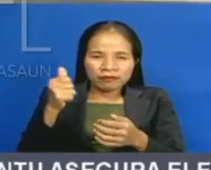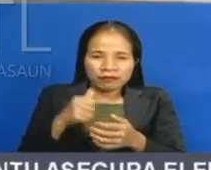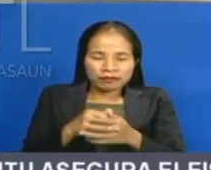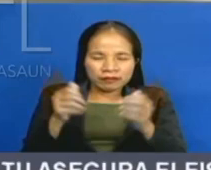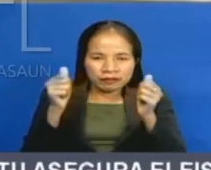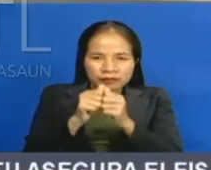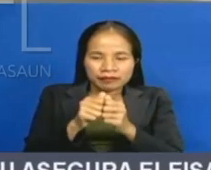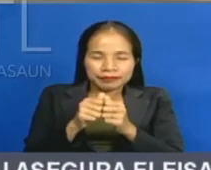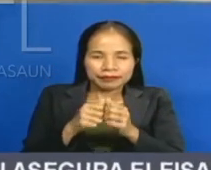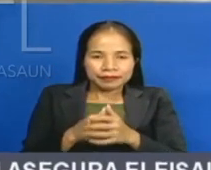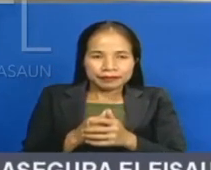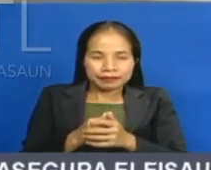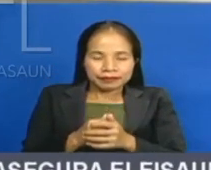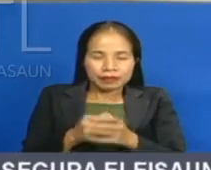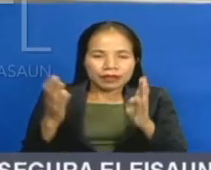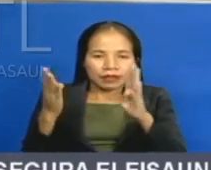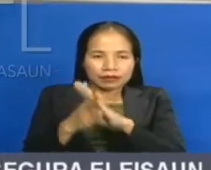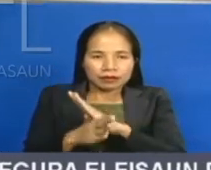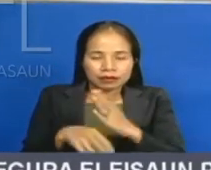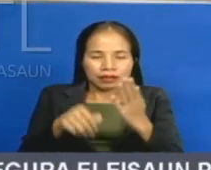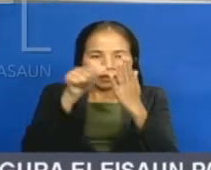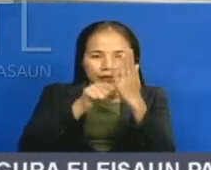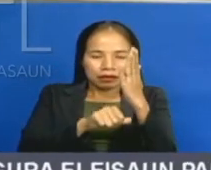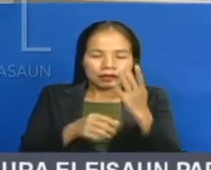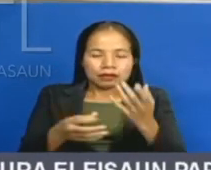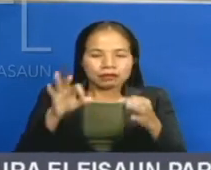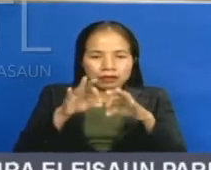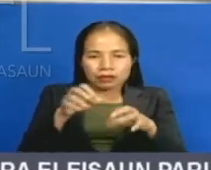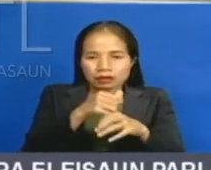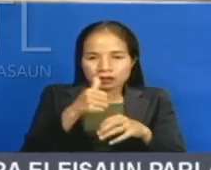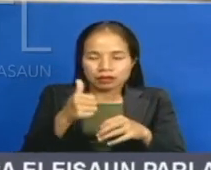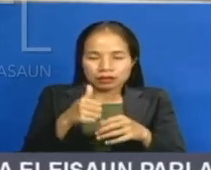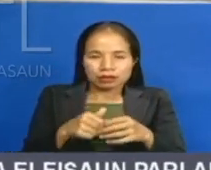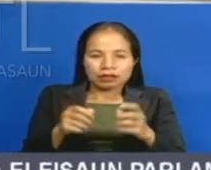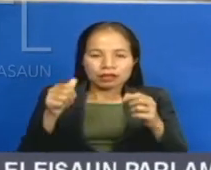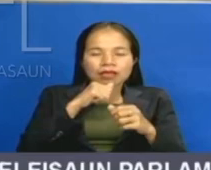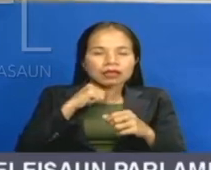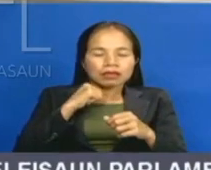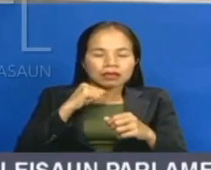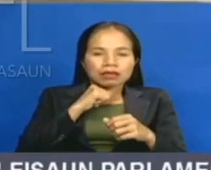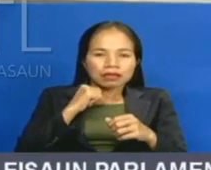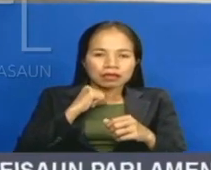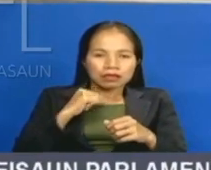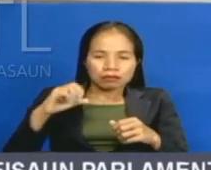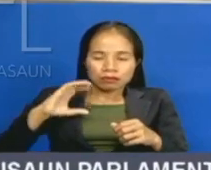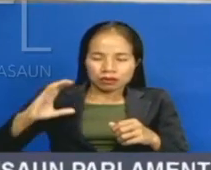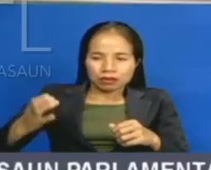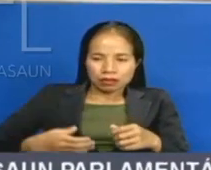mak, selesai agenda principal si, tapi alnya visita ba.